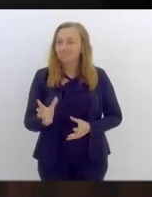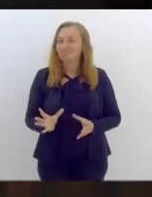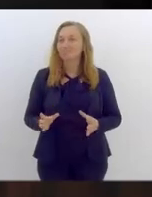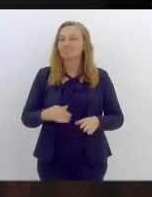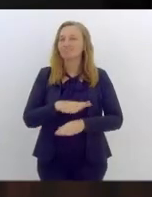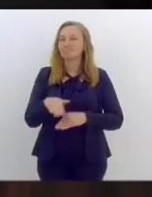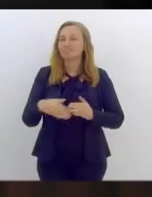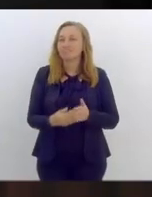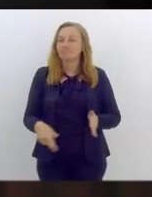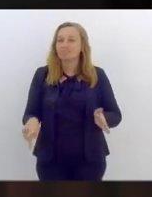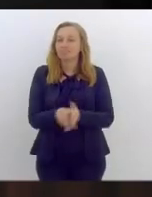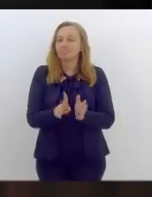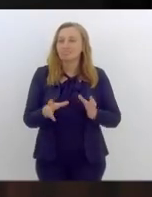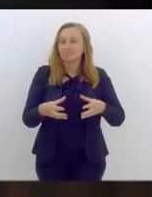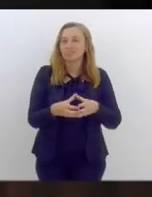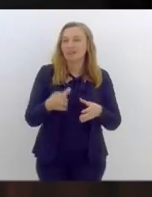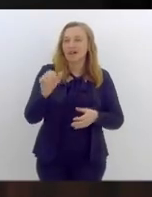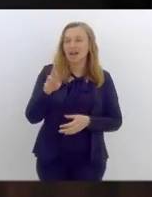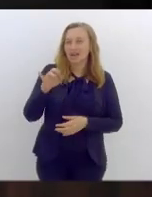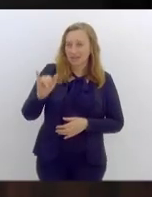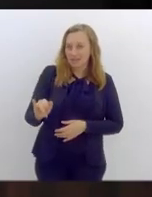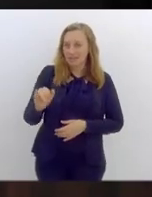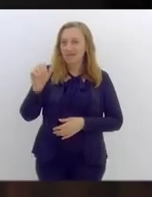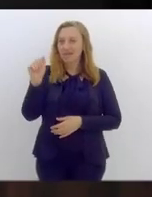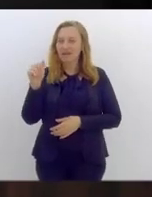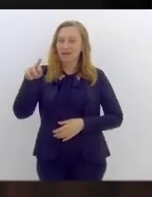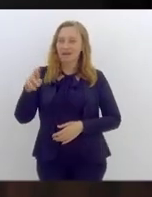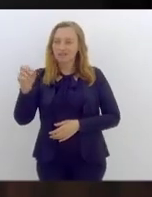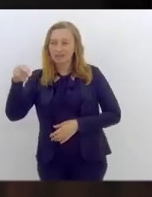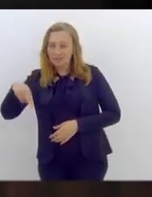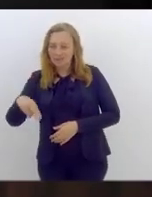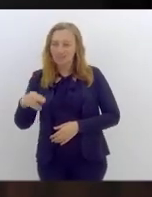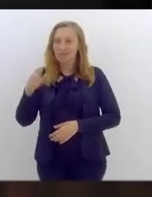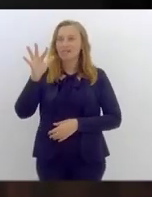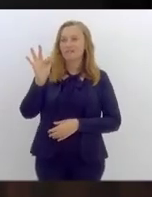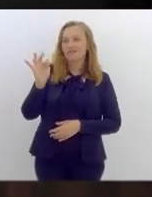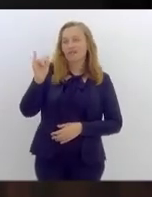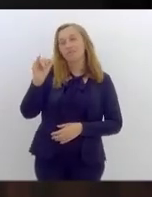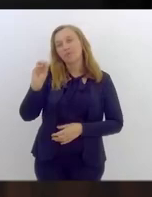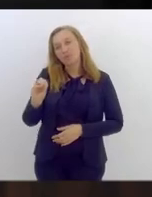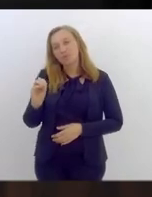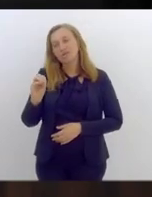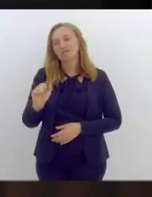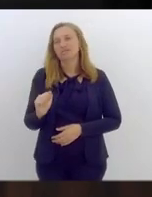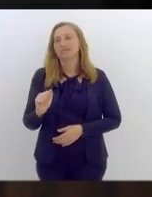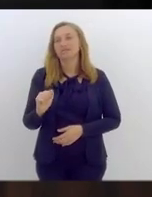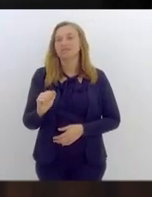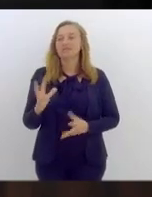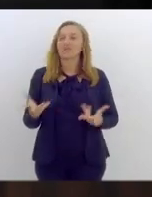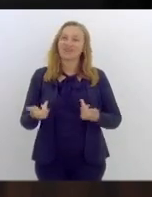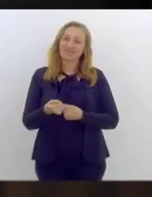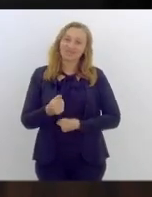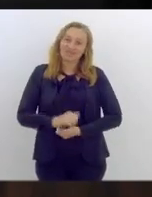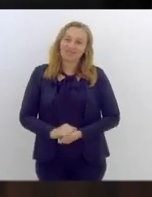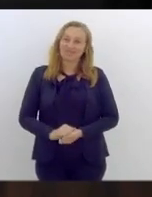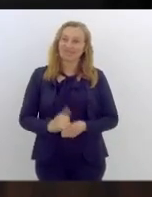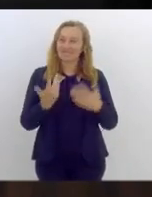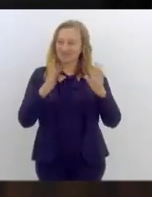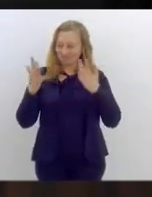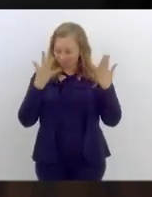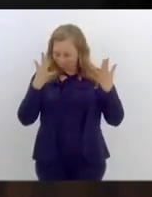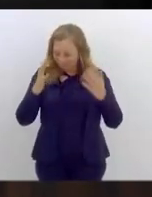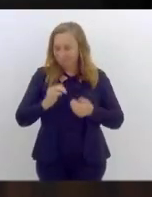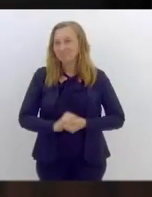Arifã, Pedro Oliveira, Anderson Quack, Fabiola Machado, maravilhosa.